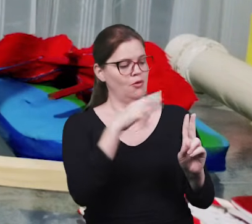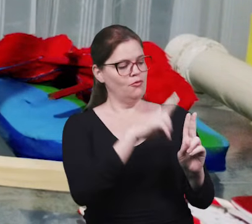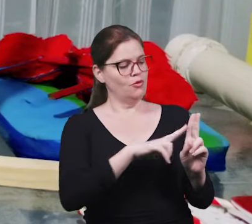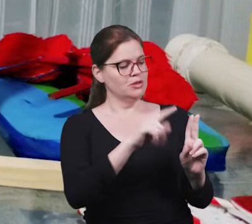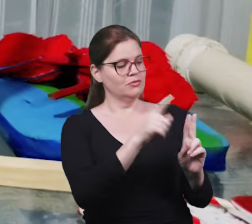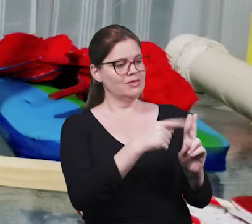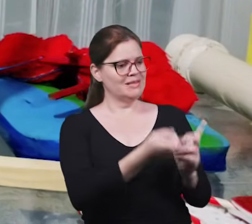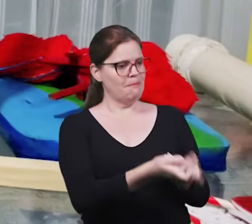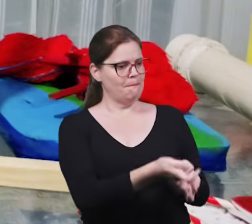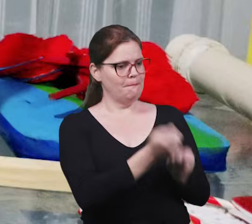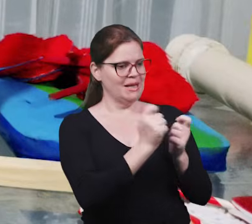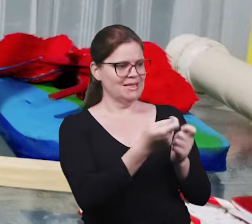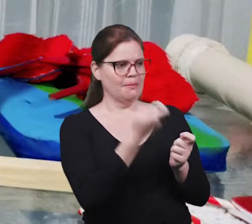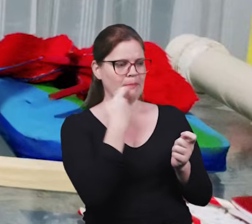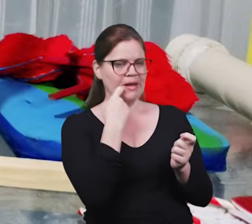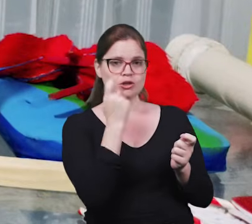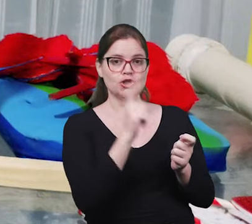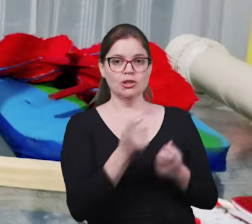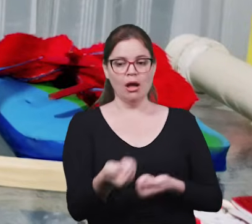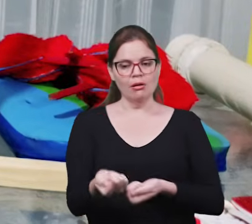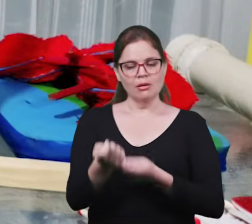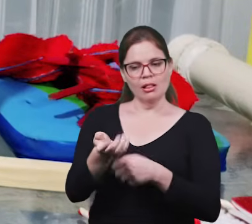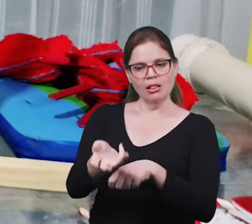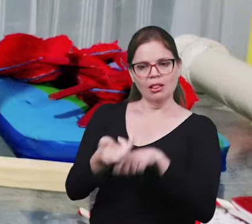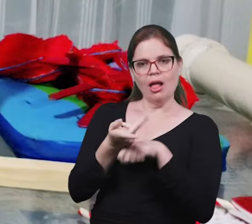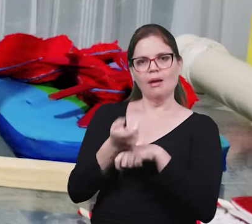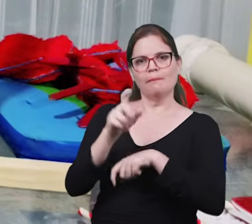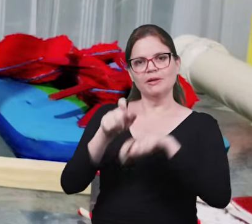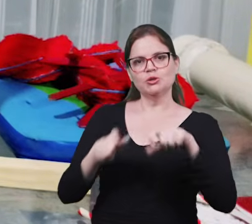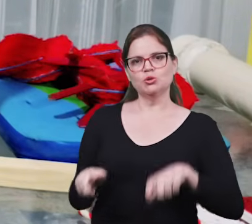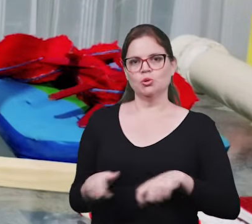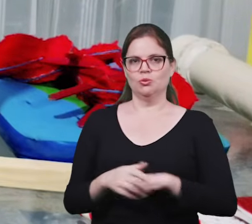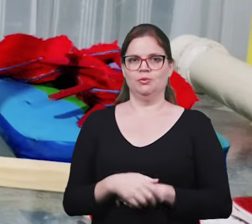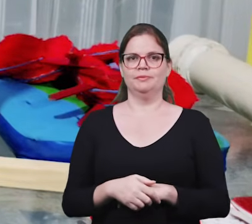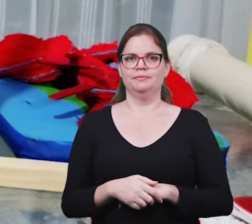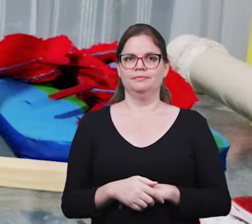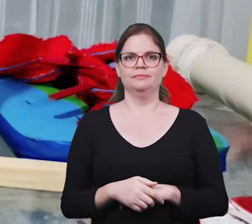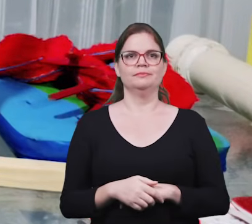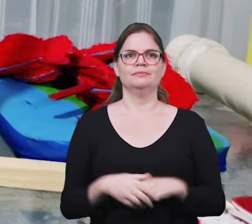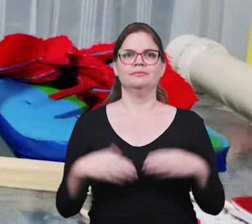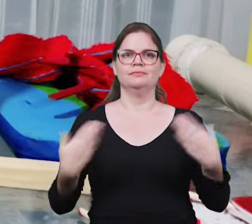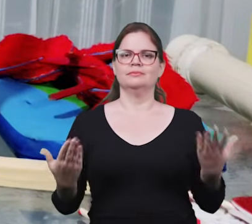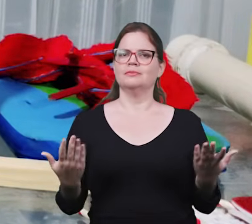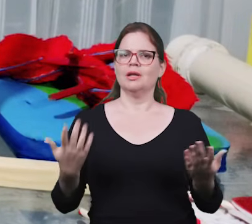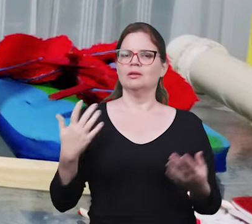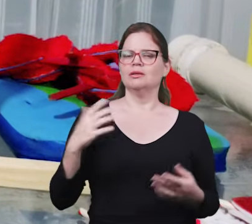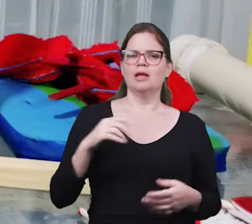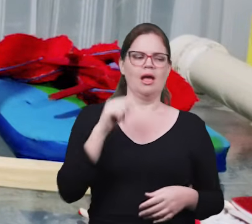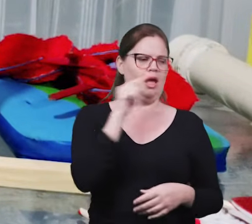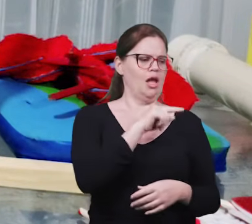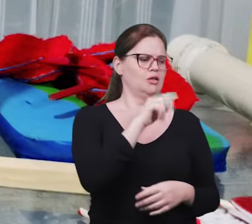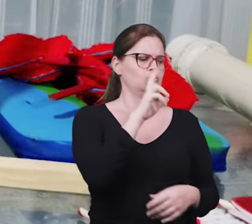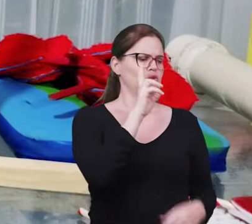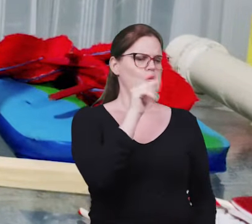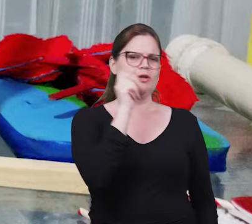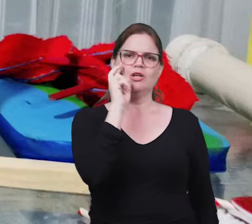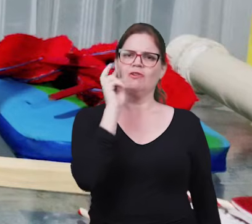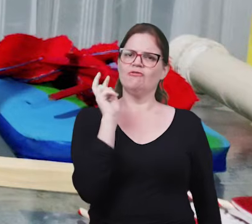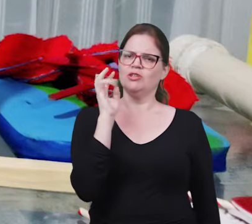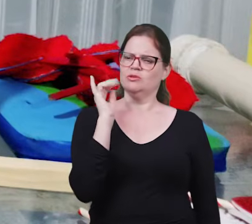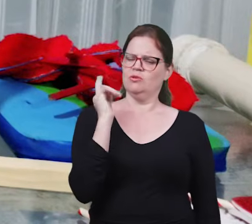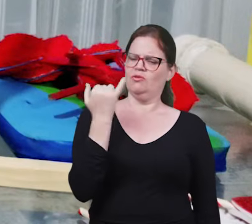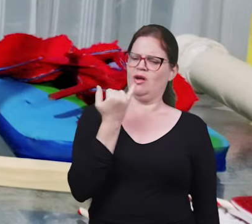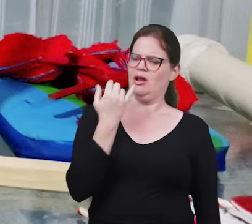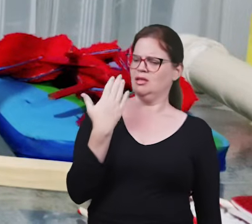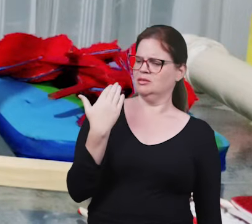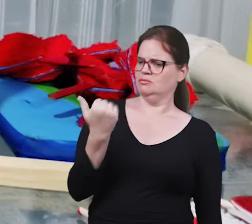pescadores de homens. O Senhor os chama de uma forma diferente. Ninguém havia falado assim com eles. Olha que maravilha!